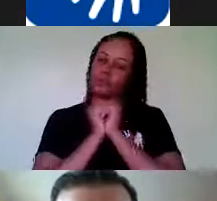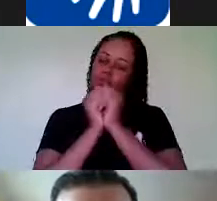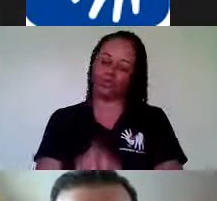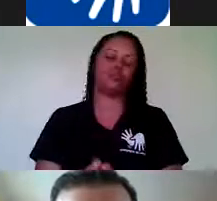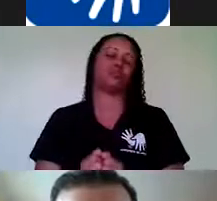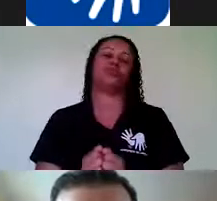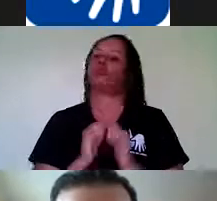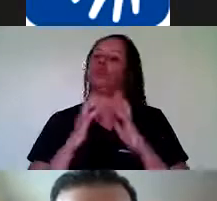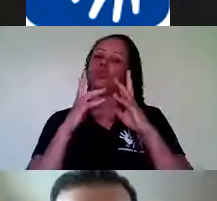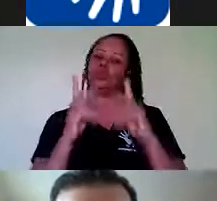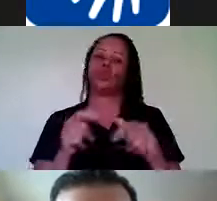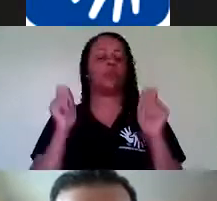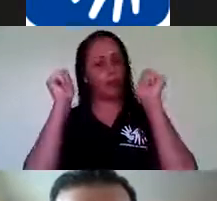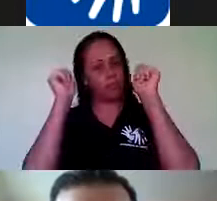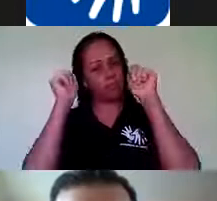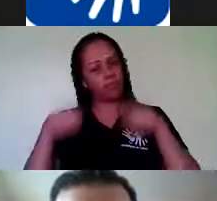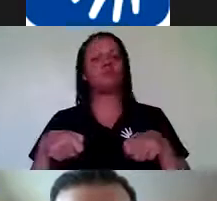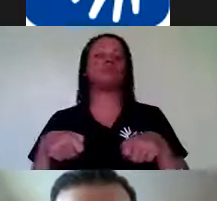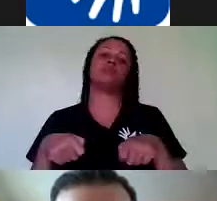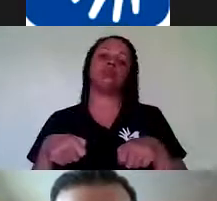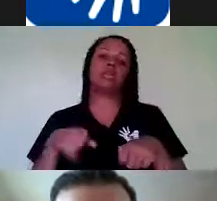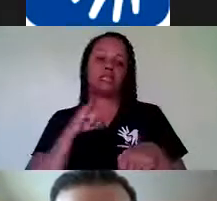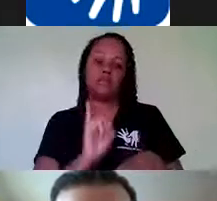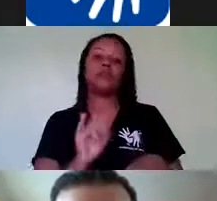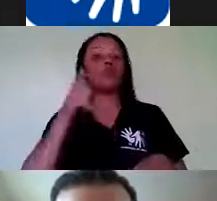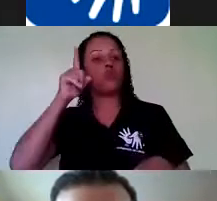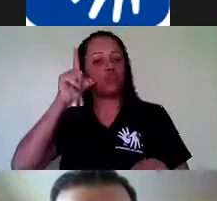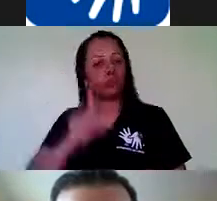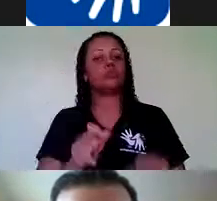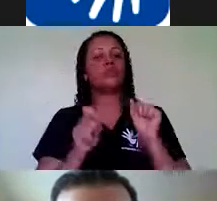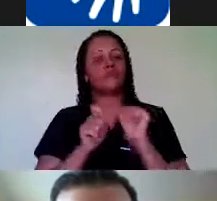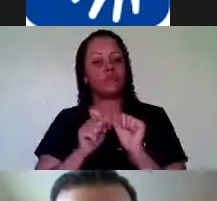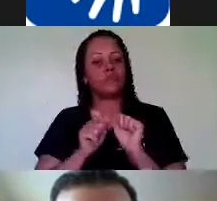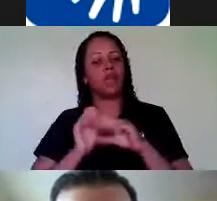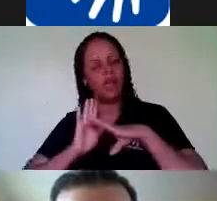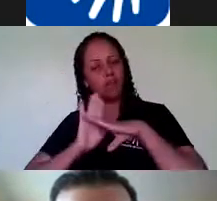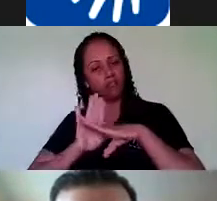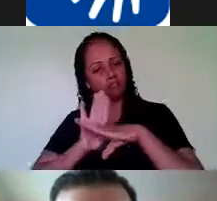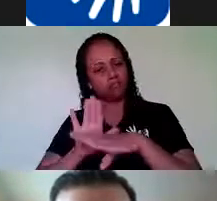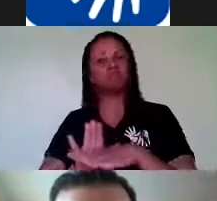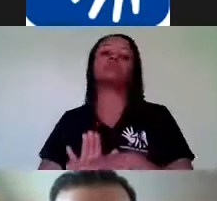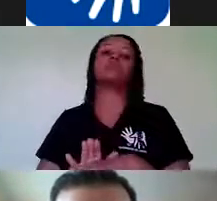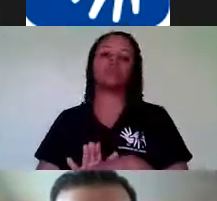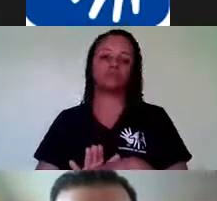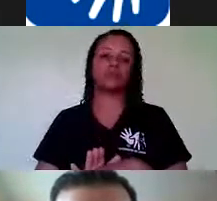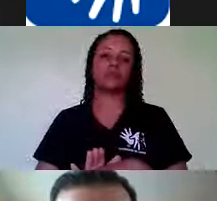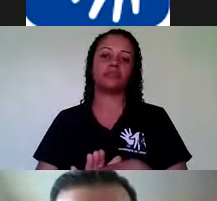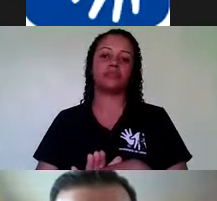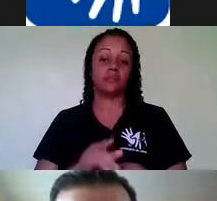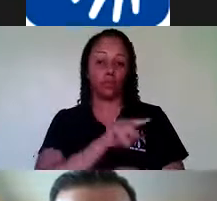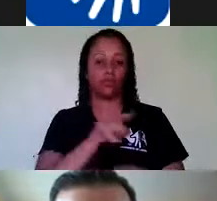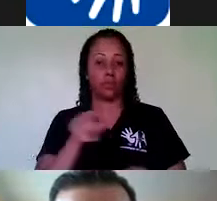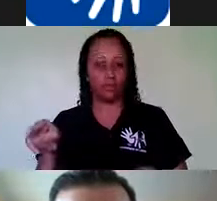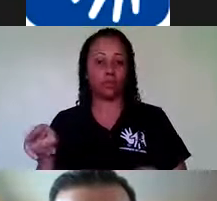possível e que for do meu alcance para contribuir, né? Com vocês,